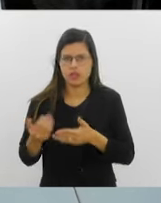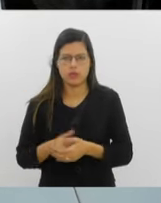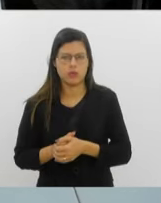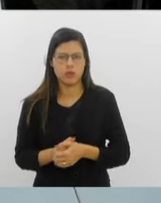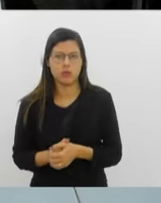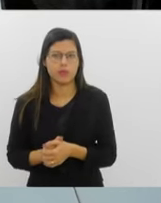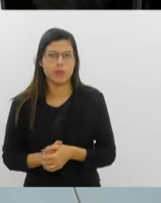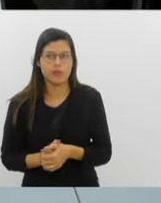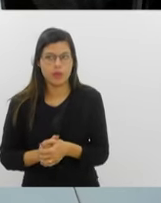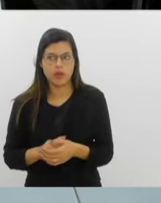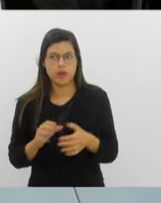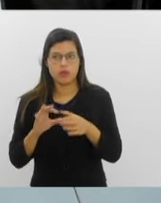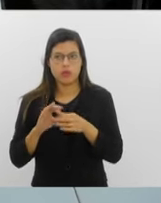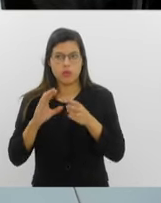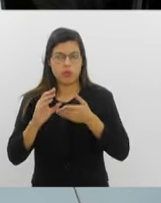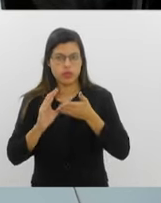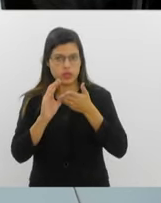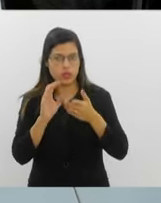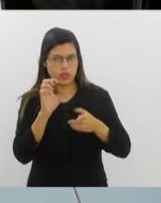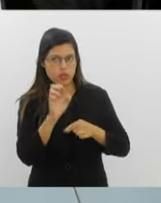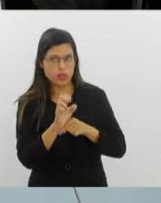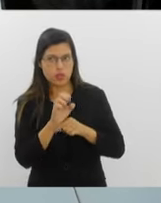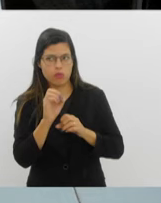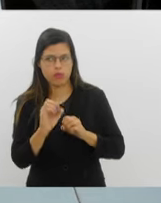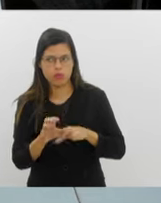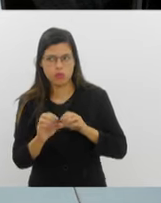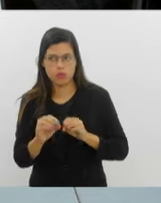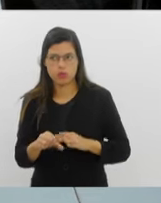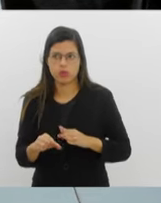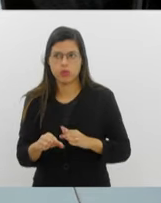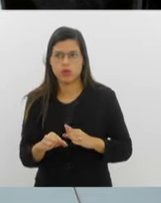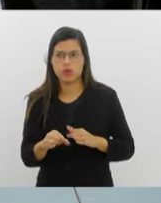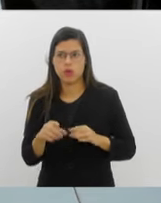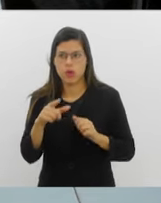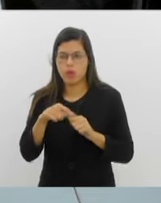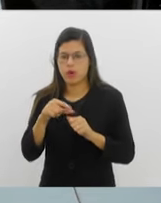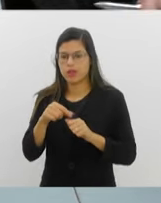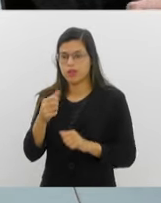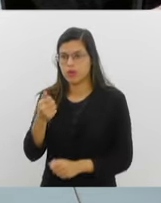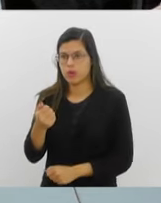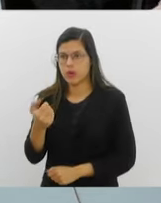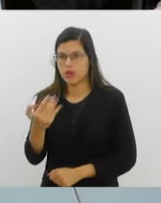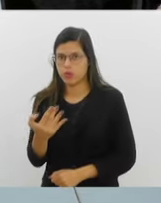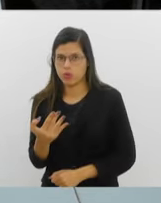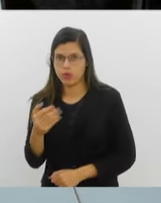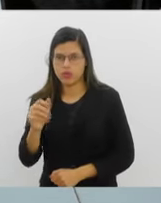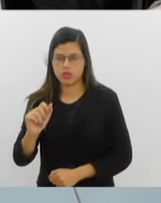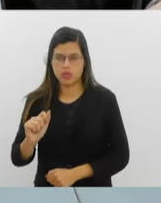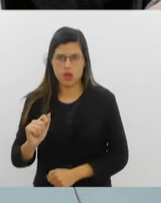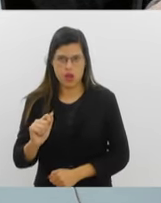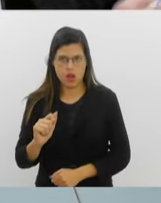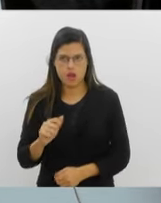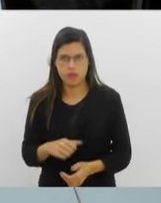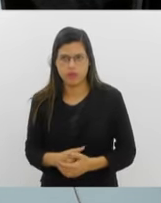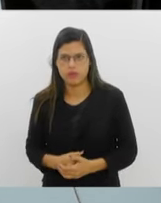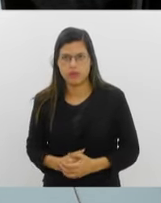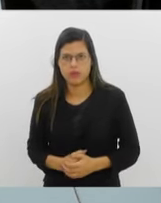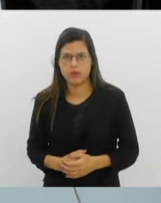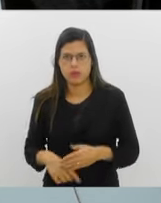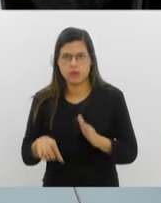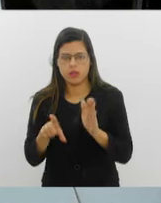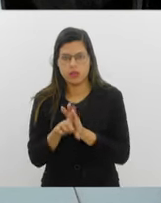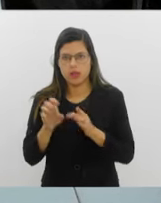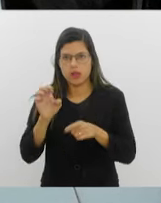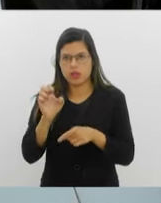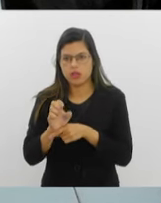o Conselho Estadual de Educação consoante o artigo 14A, 14A da Lei